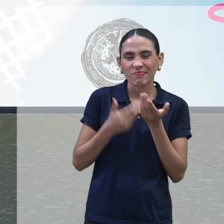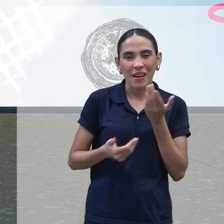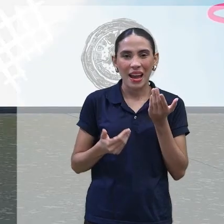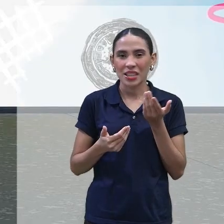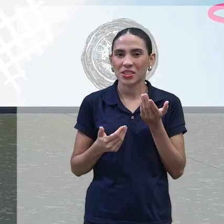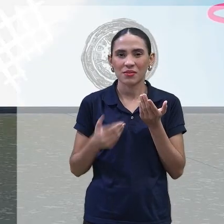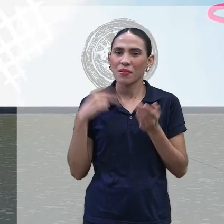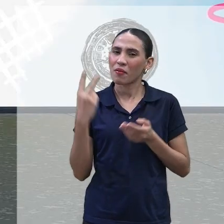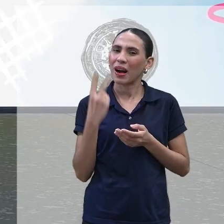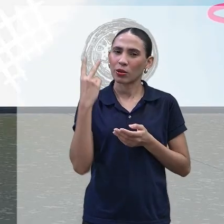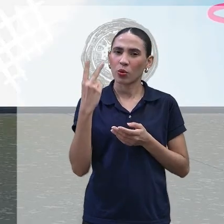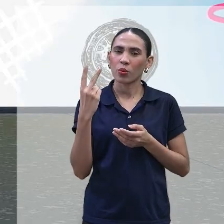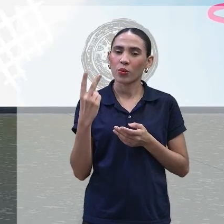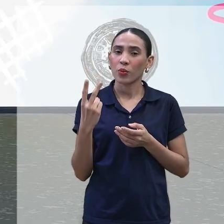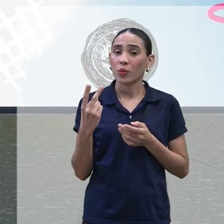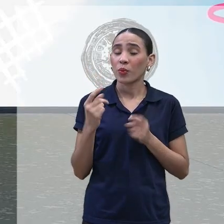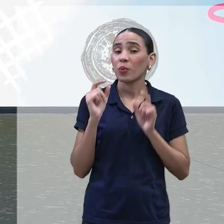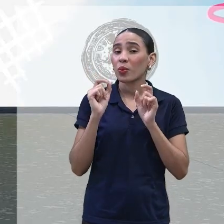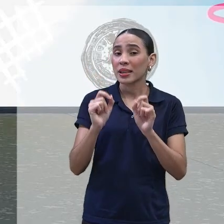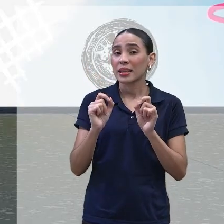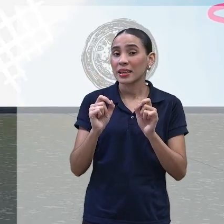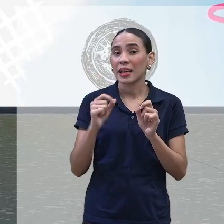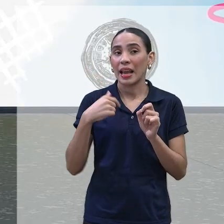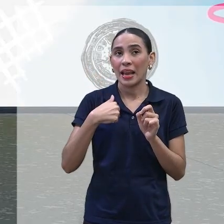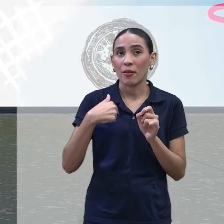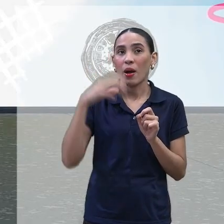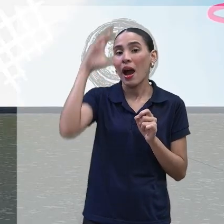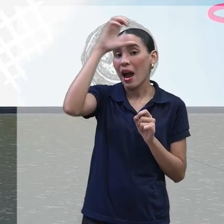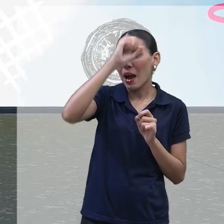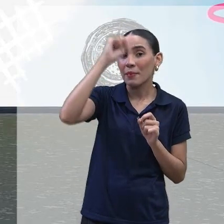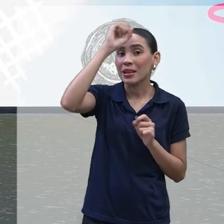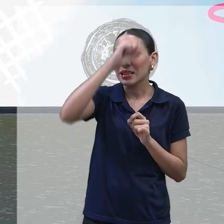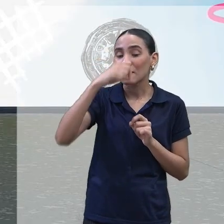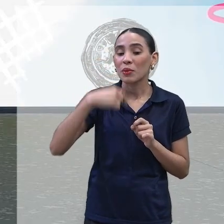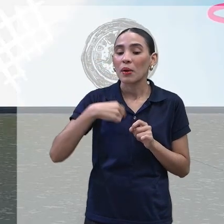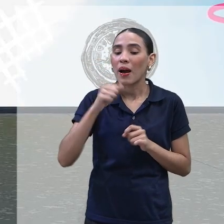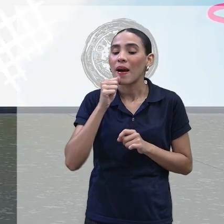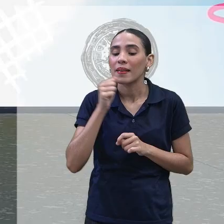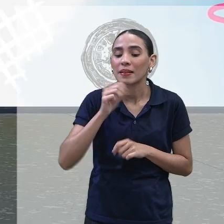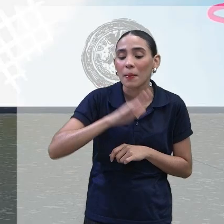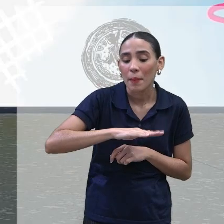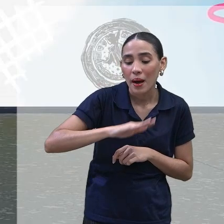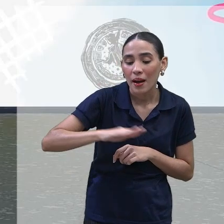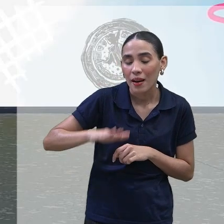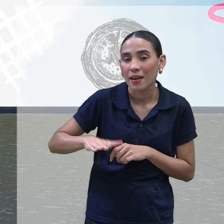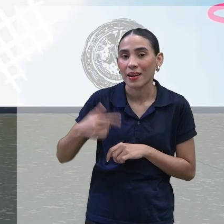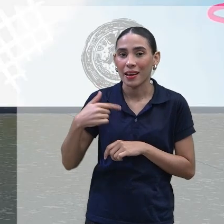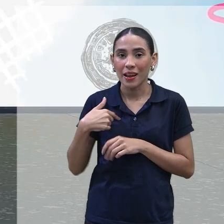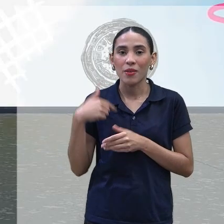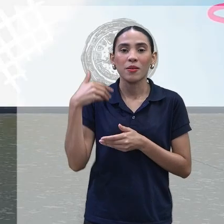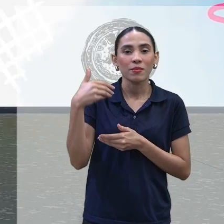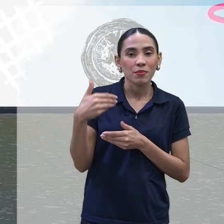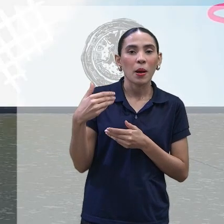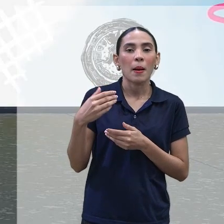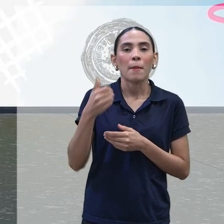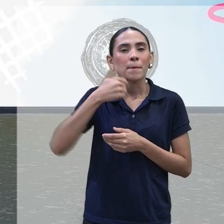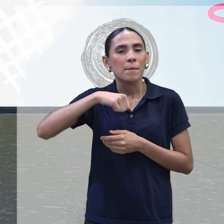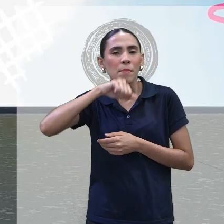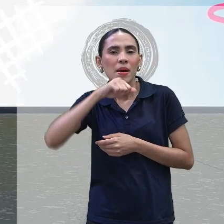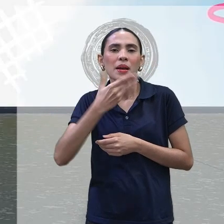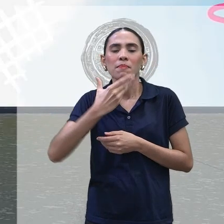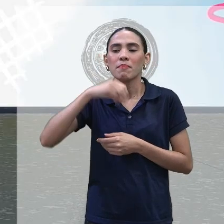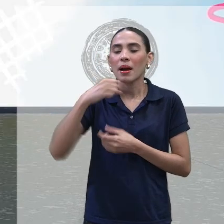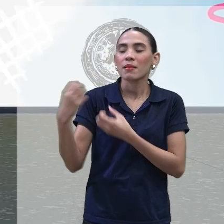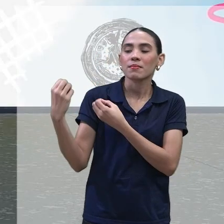convencem mais. O que eu faço? Quando eu estou aprendendo, que eu sou criancinha ainda, eu vou desenvolvendo. Meus pais vão me explicando algumas coisas,